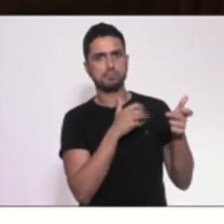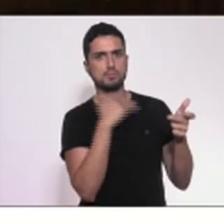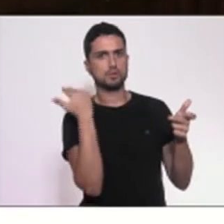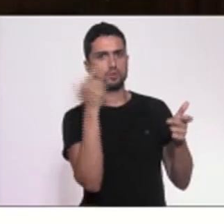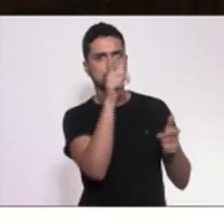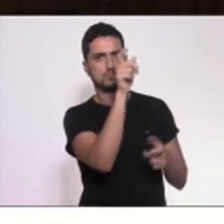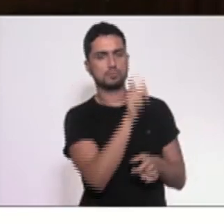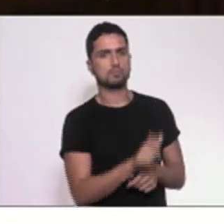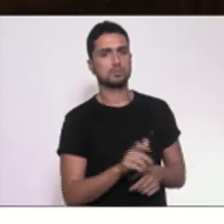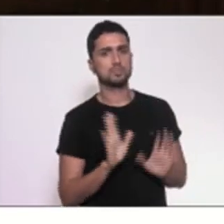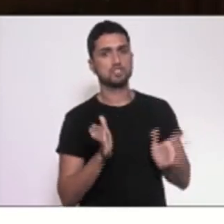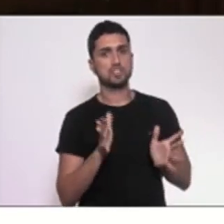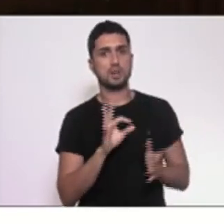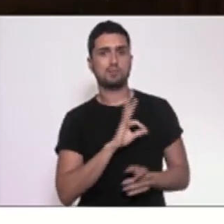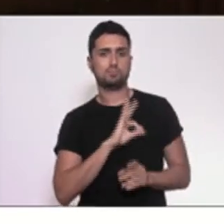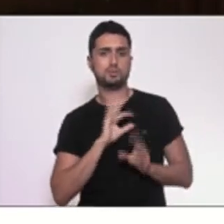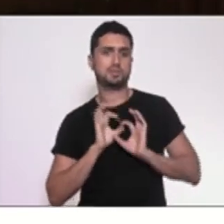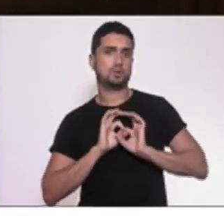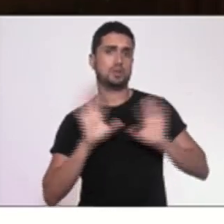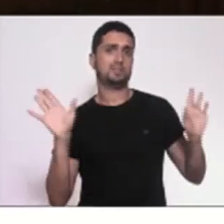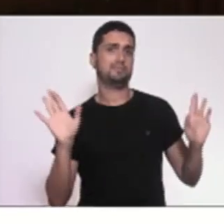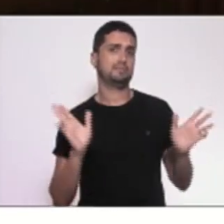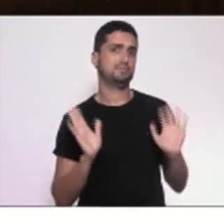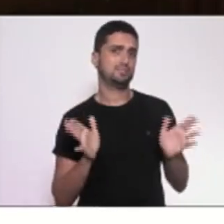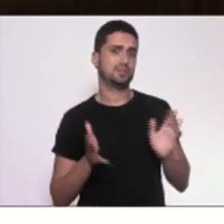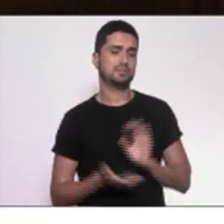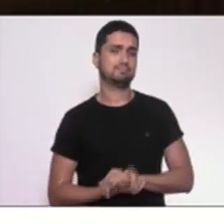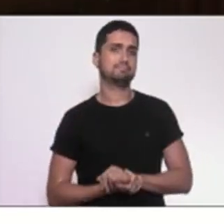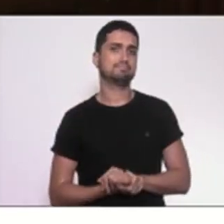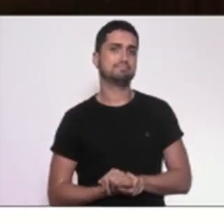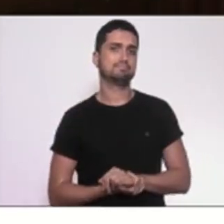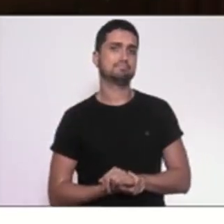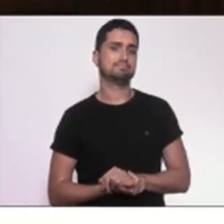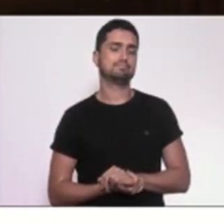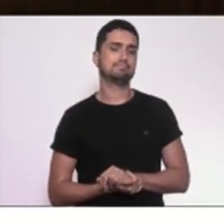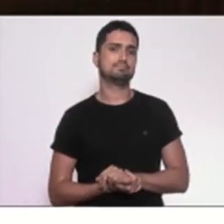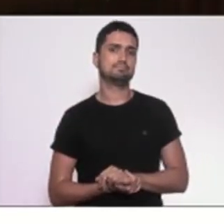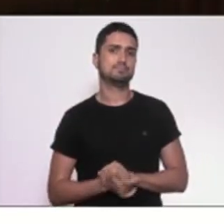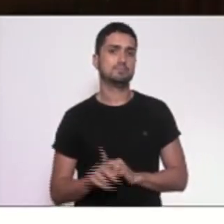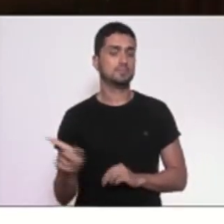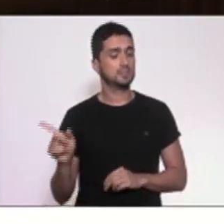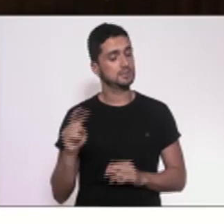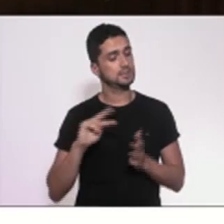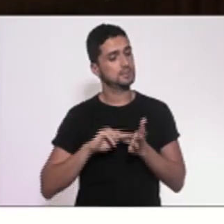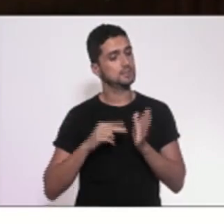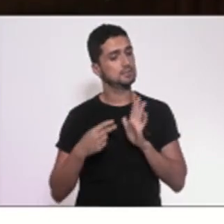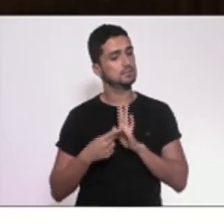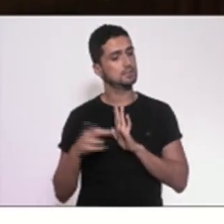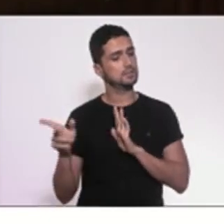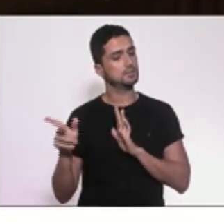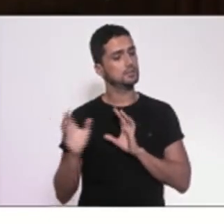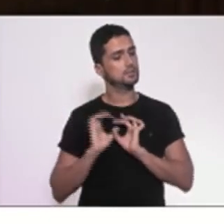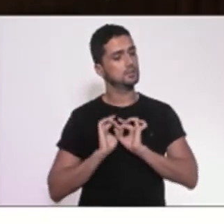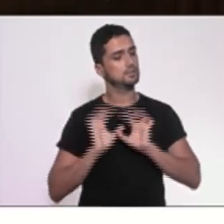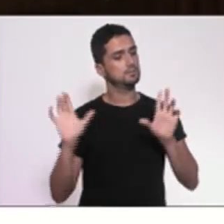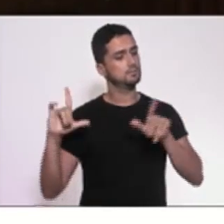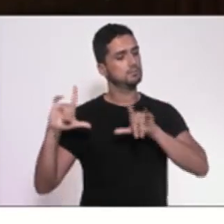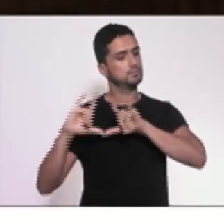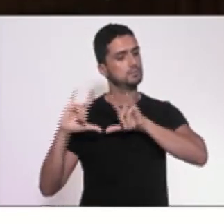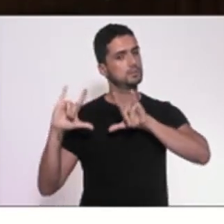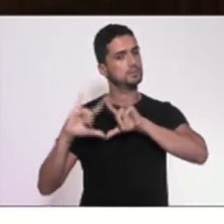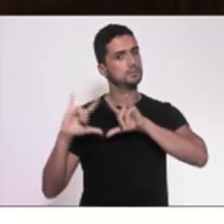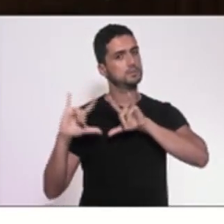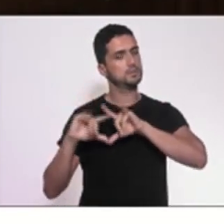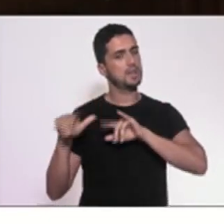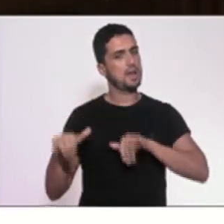todos em liberdade, ela não é uma declaração gratuita. Ela é uma sinalização a setores que